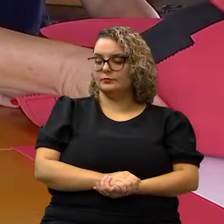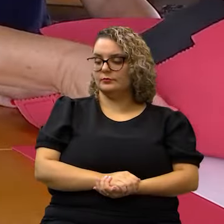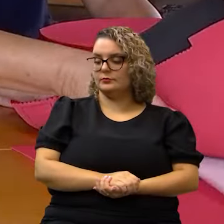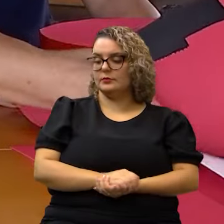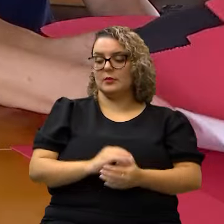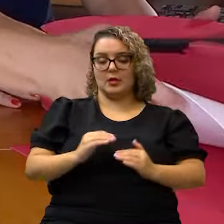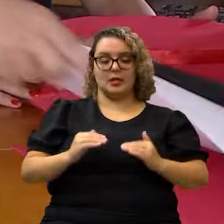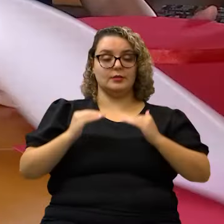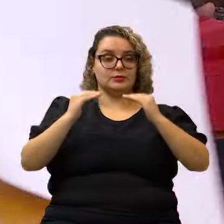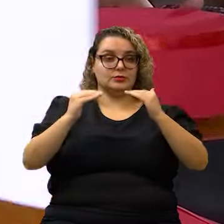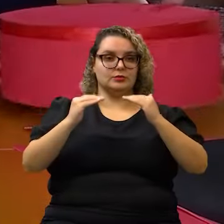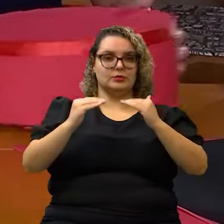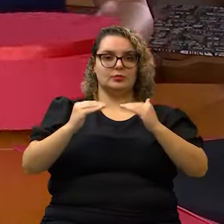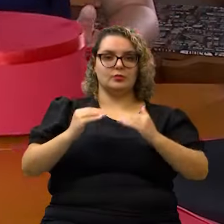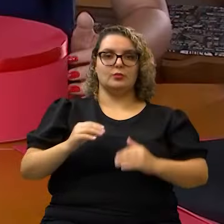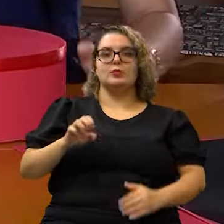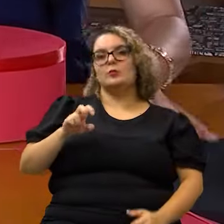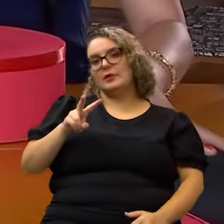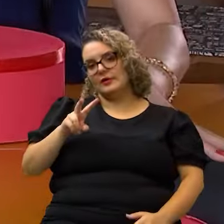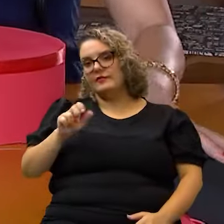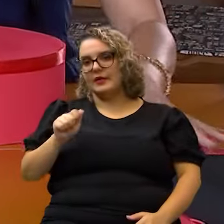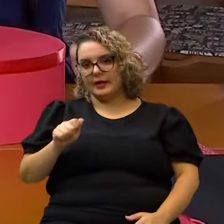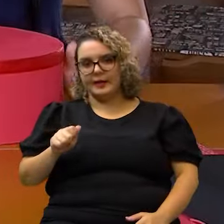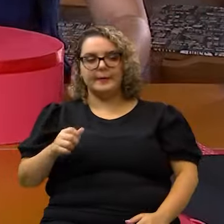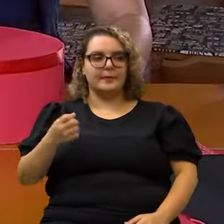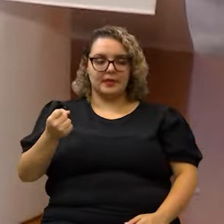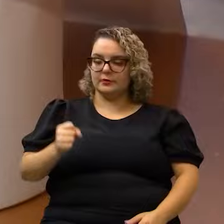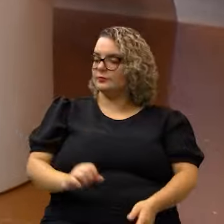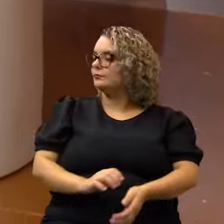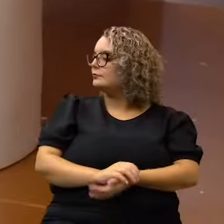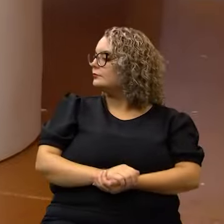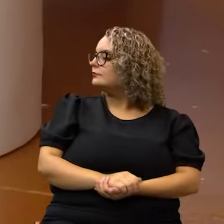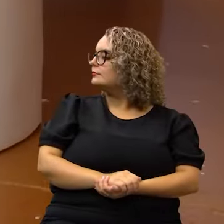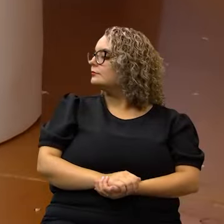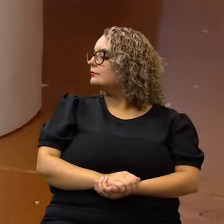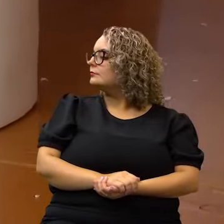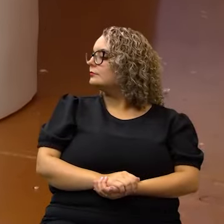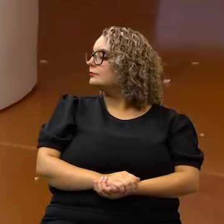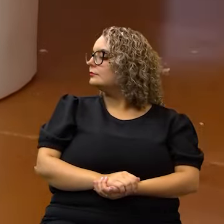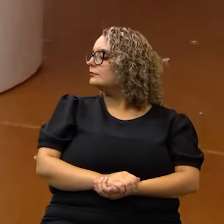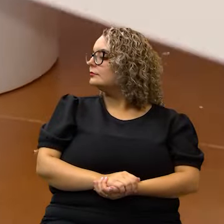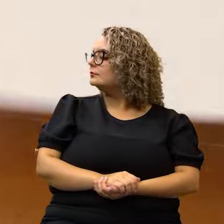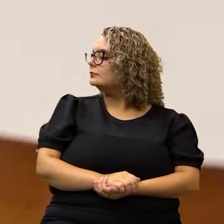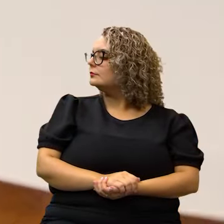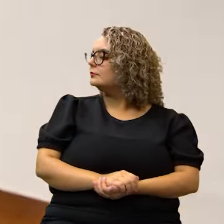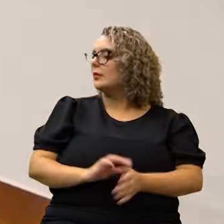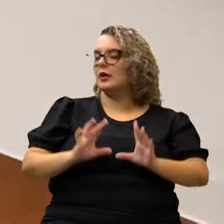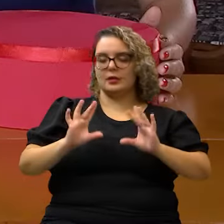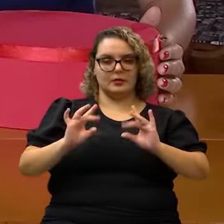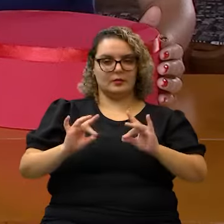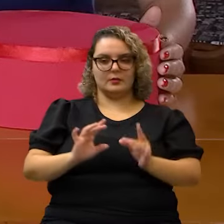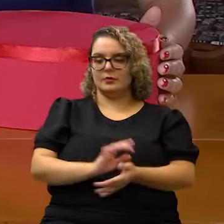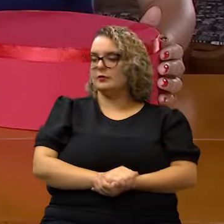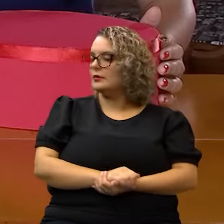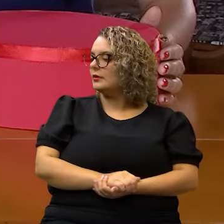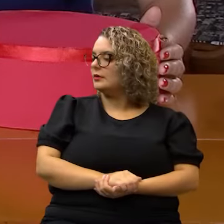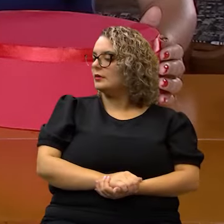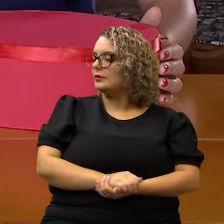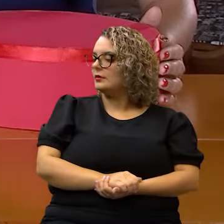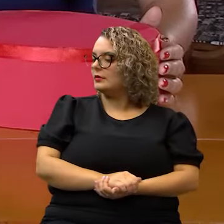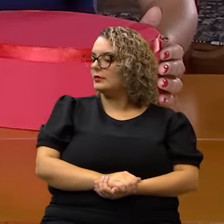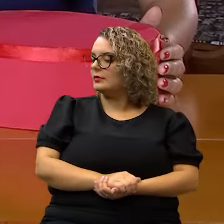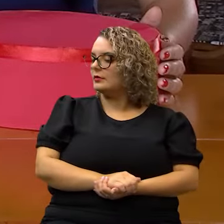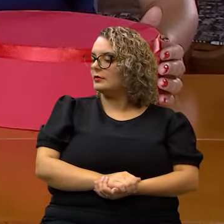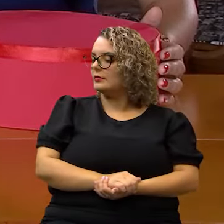Eu vou fazer a parte de cima, vou ver a branco. Vou colar aqui, ó. Essa parte de cima, entendeu? Agora eu vou